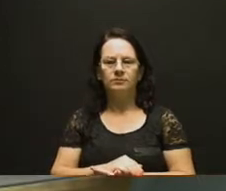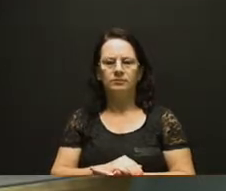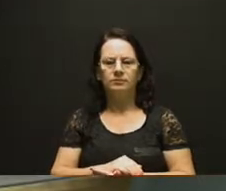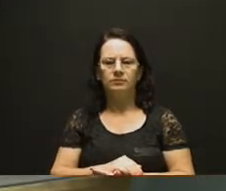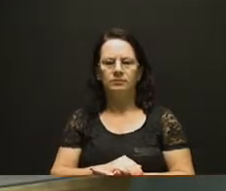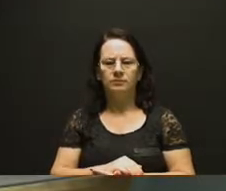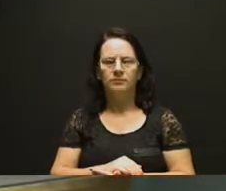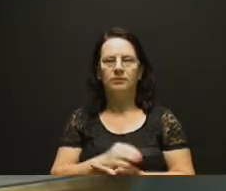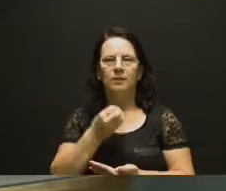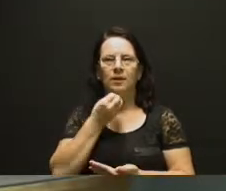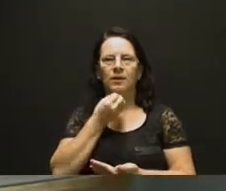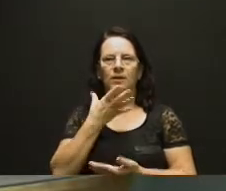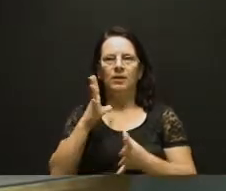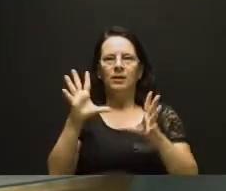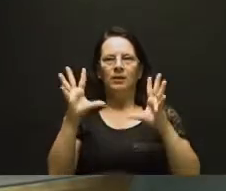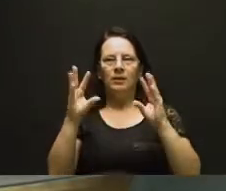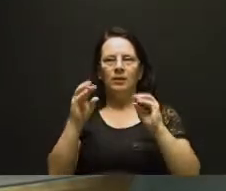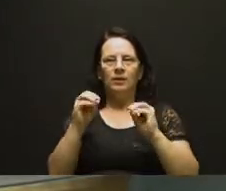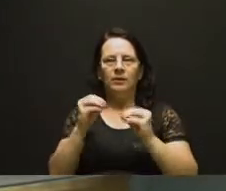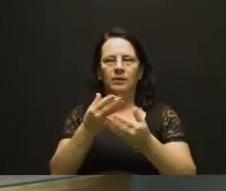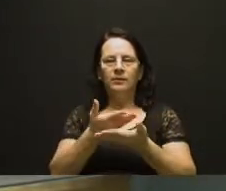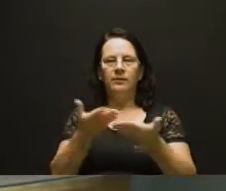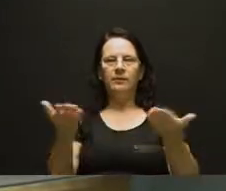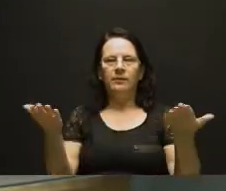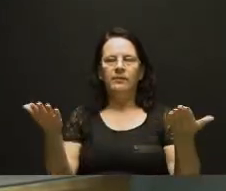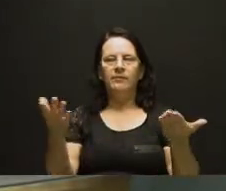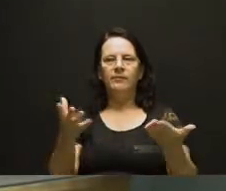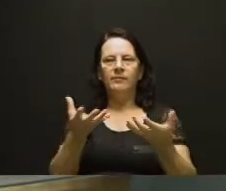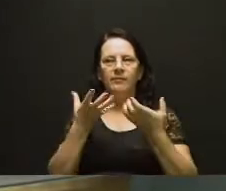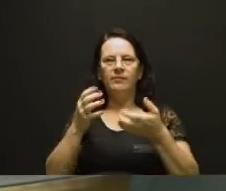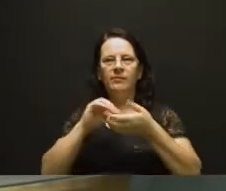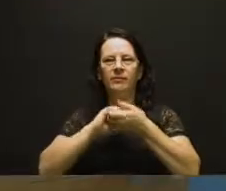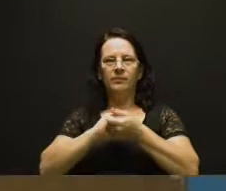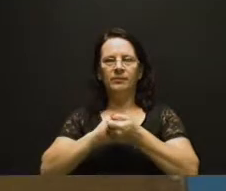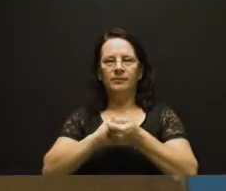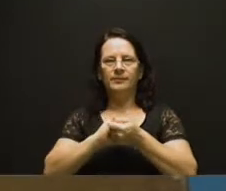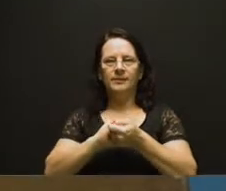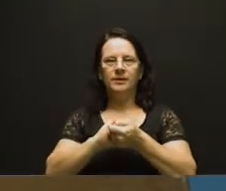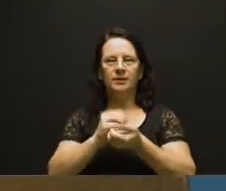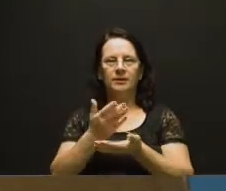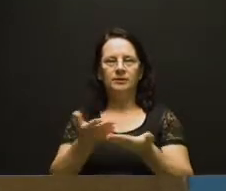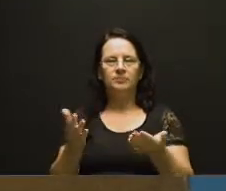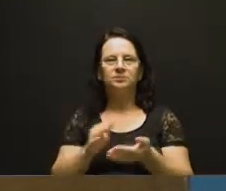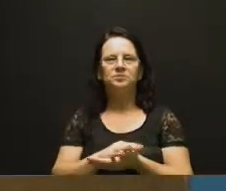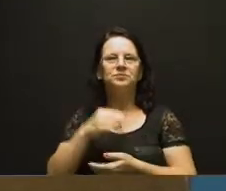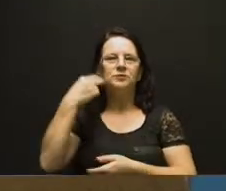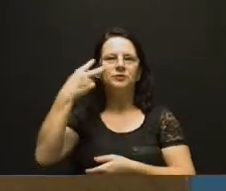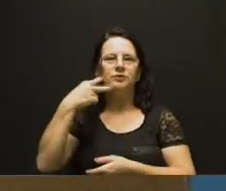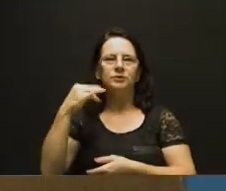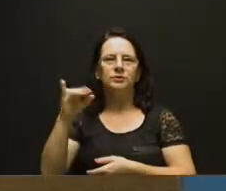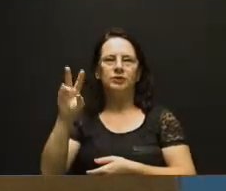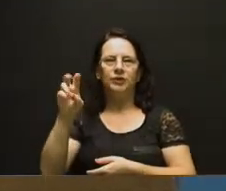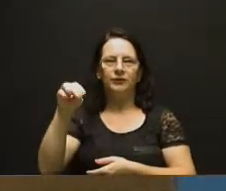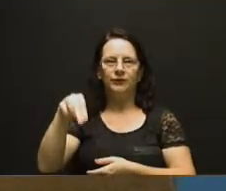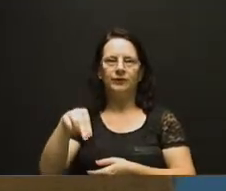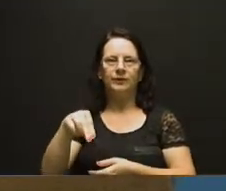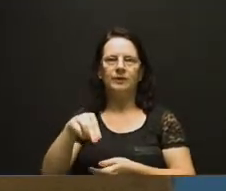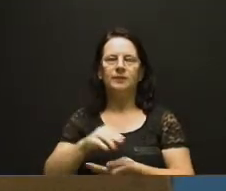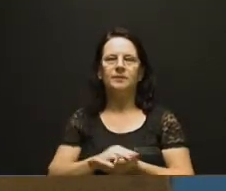boa noite a todos quero cumprimentar aqui o novo vereador ivan